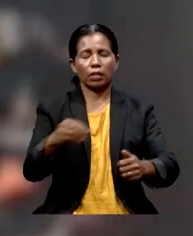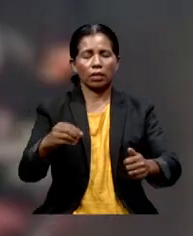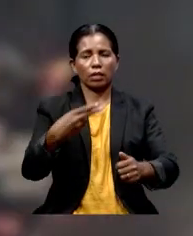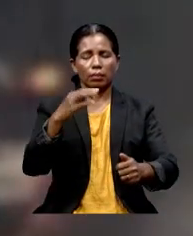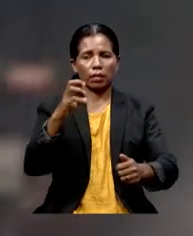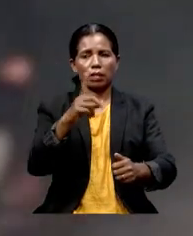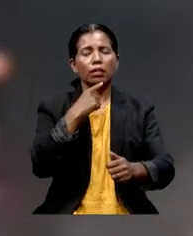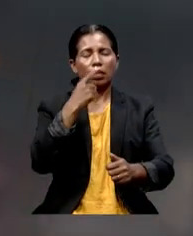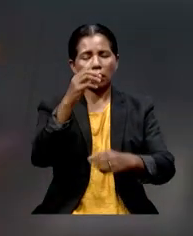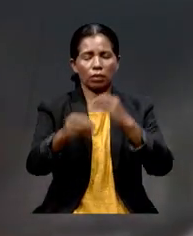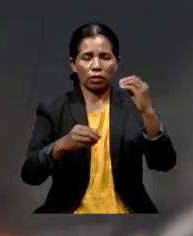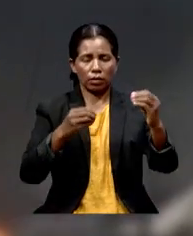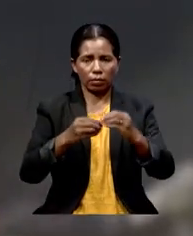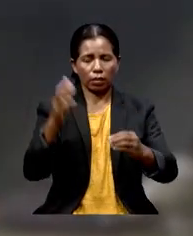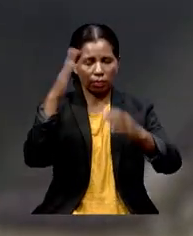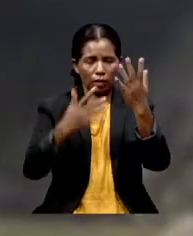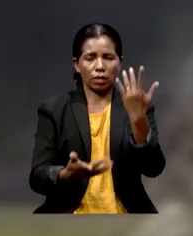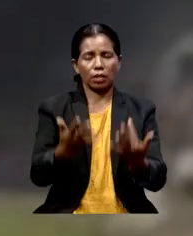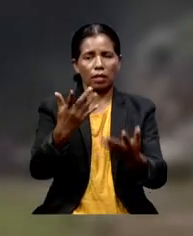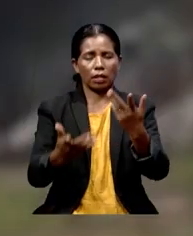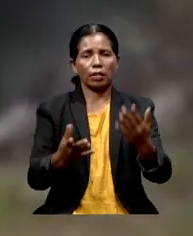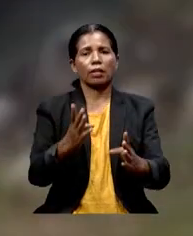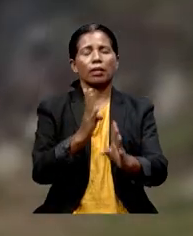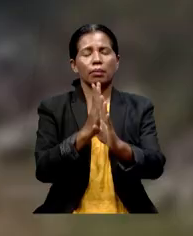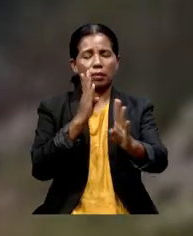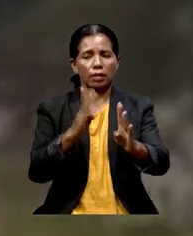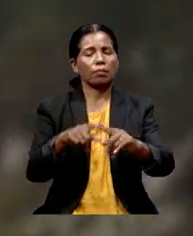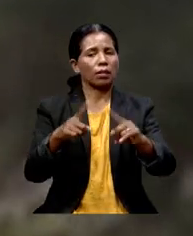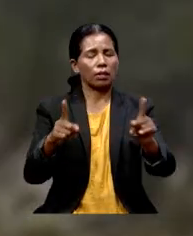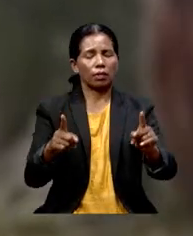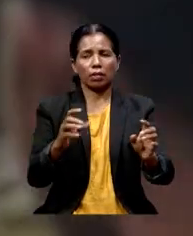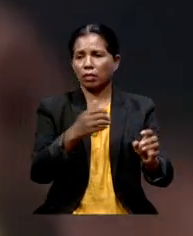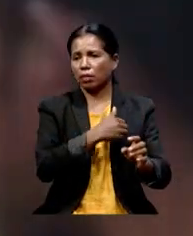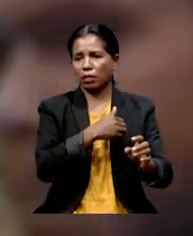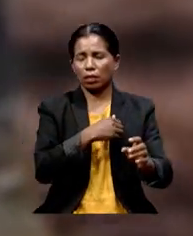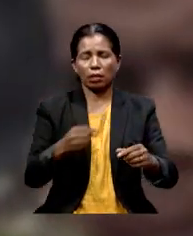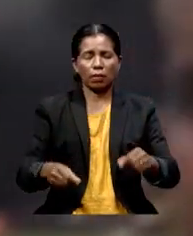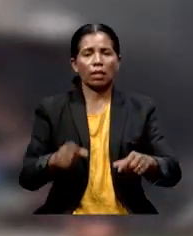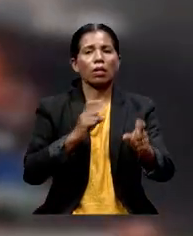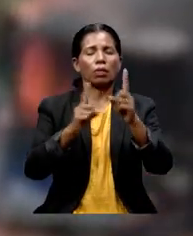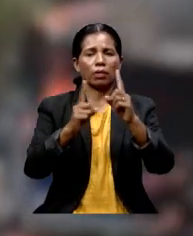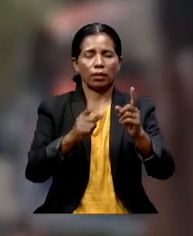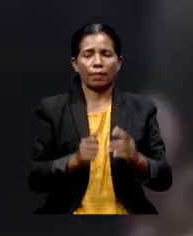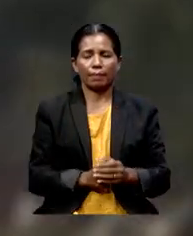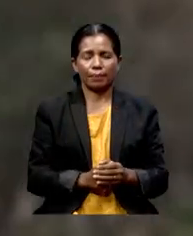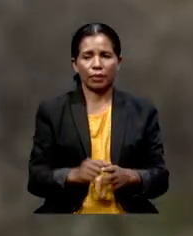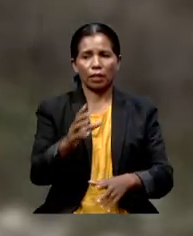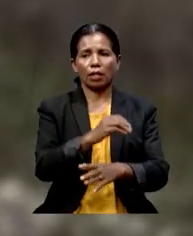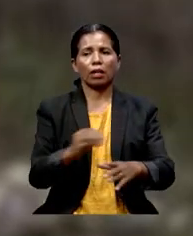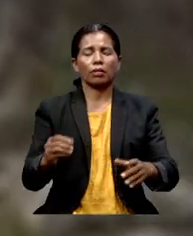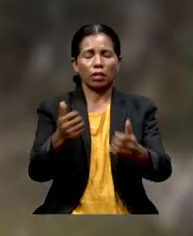Hergilinha Alves, relaciona o acidente a Rihan Babadok Express, né? Mas bem, minha parte, será o que comentário. Babadok Express,